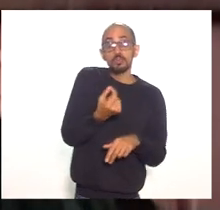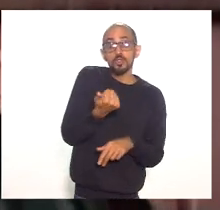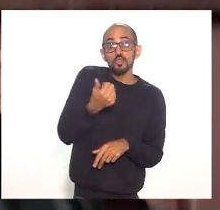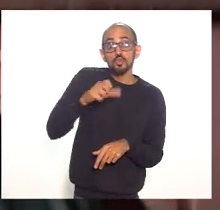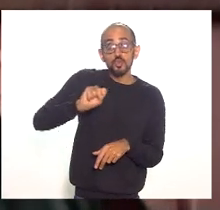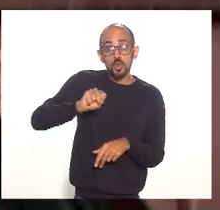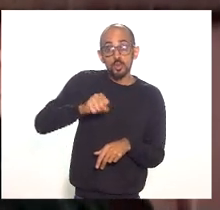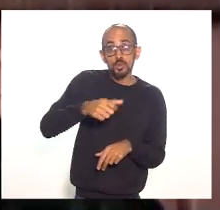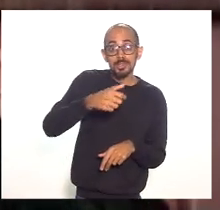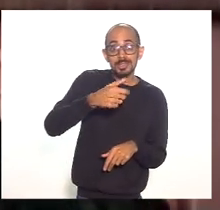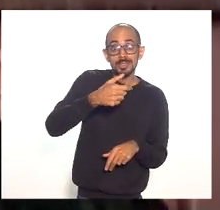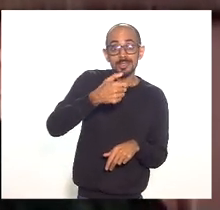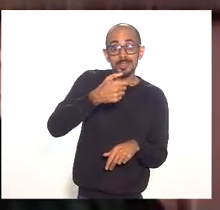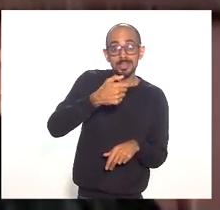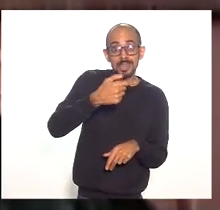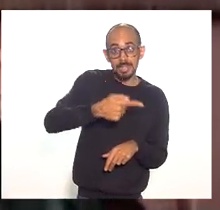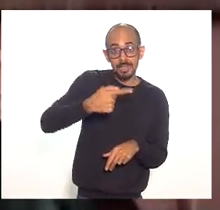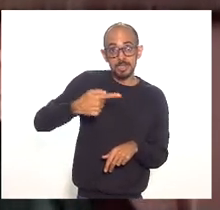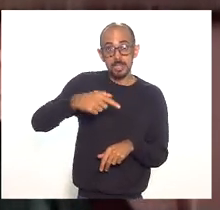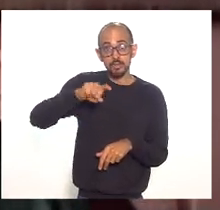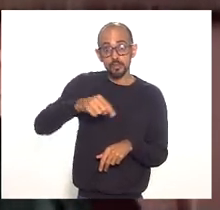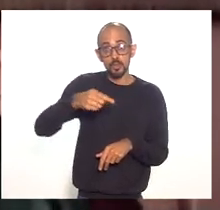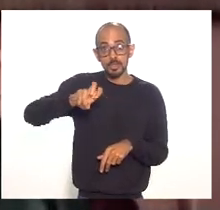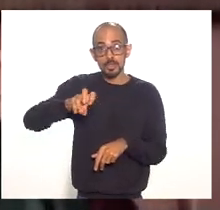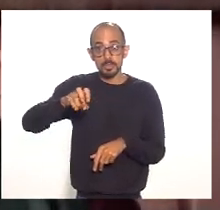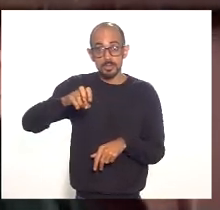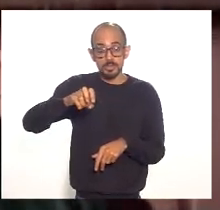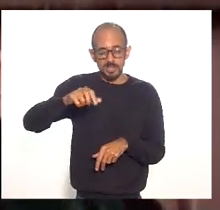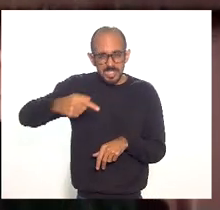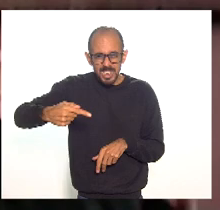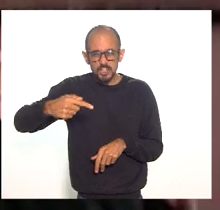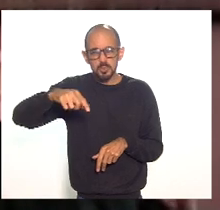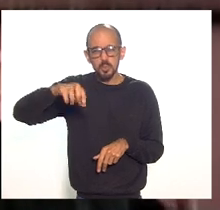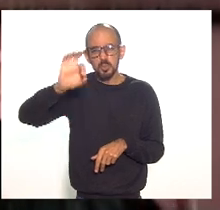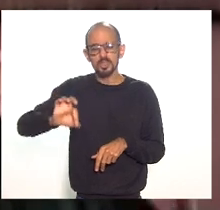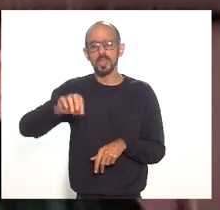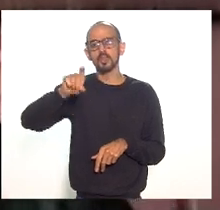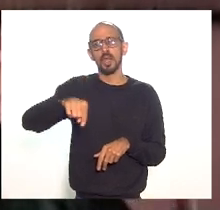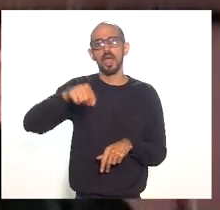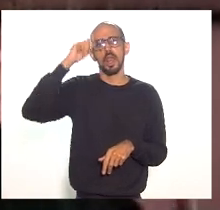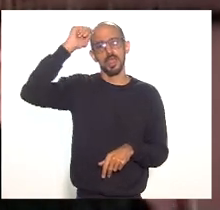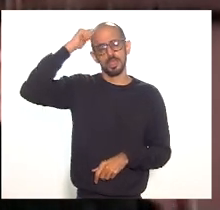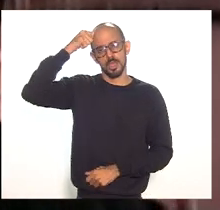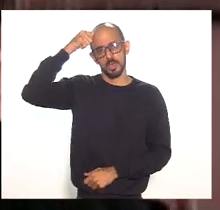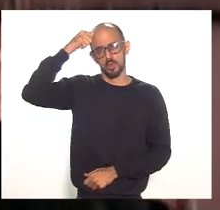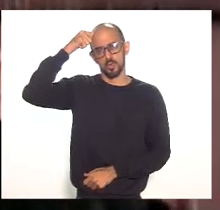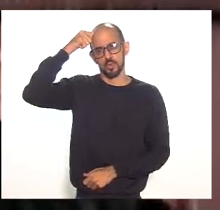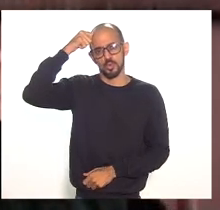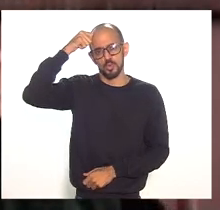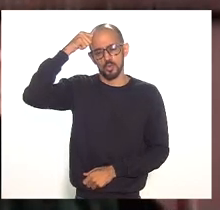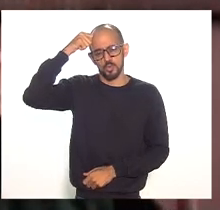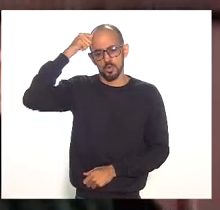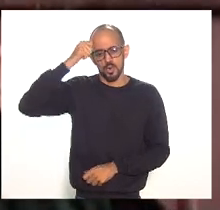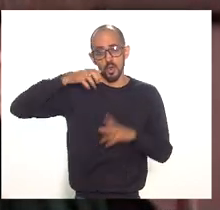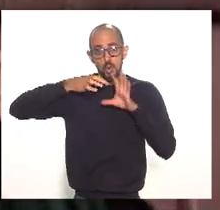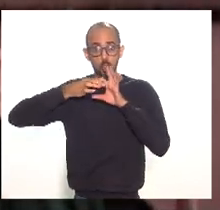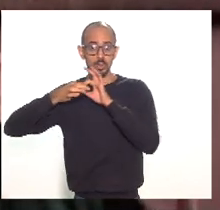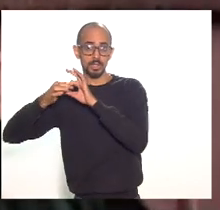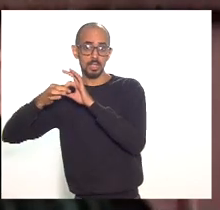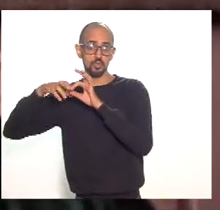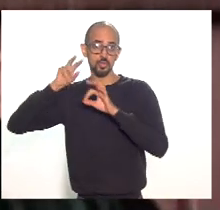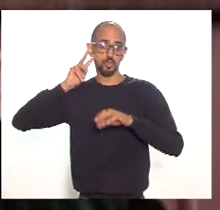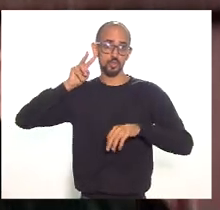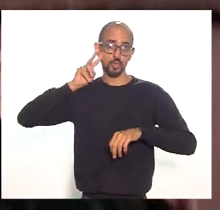75,7% das vítimas de homicídio no Brasil eram negras. No contexto histórico, de